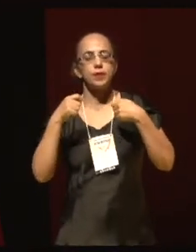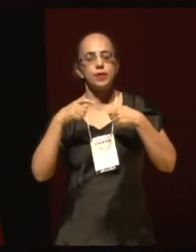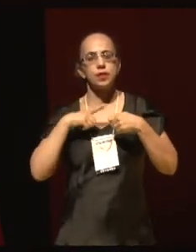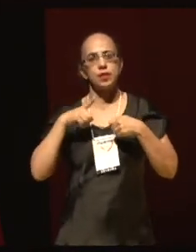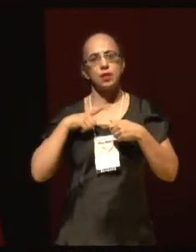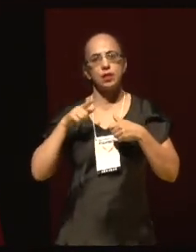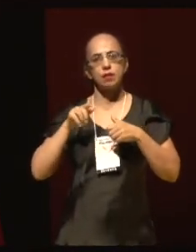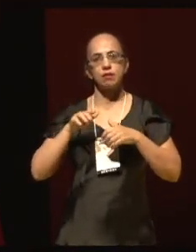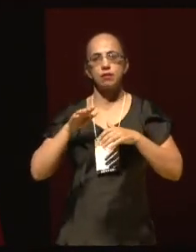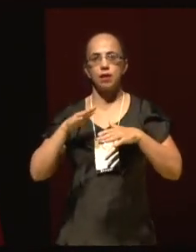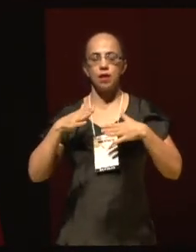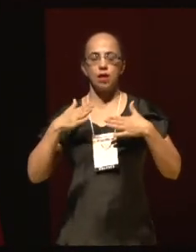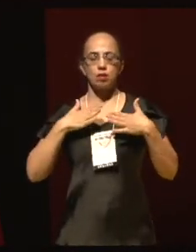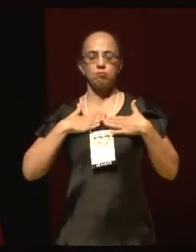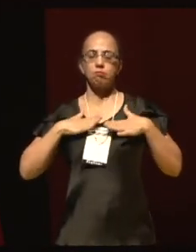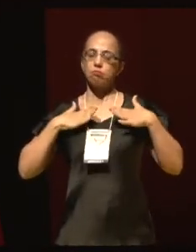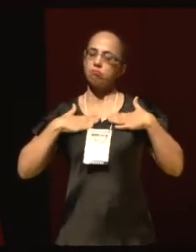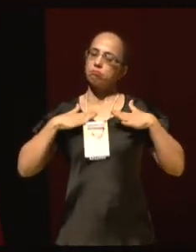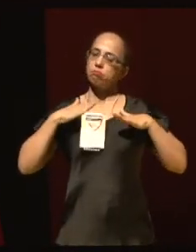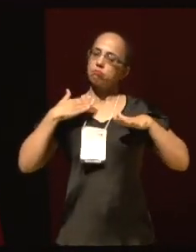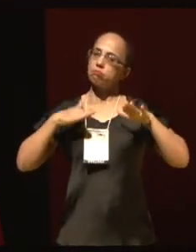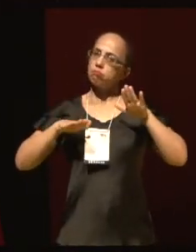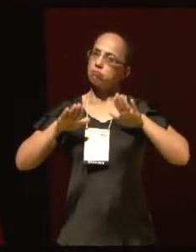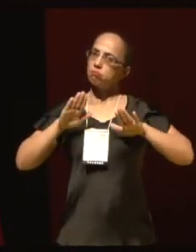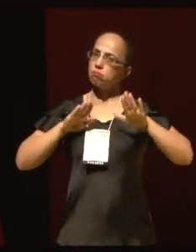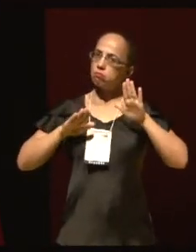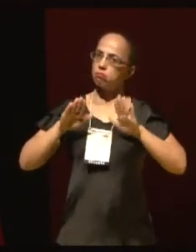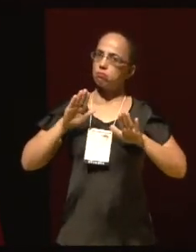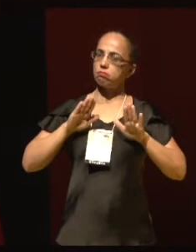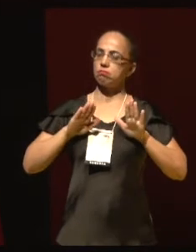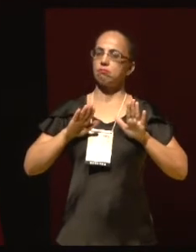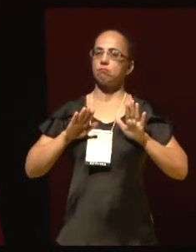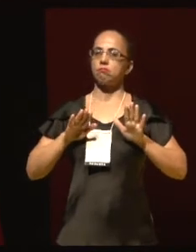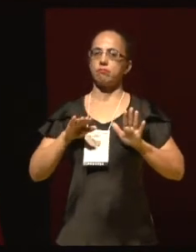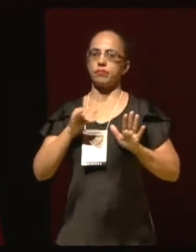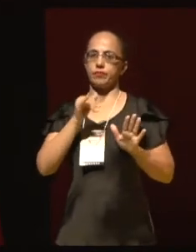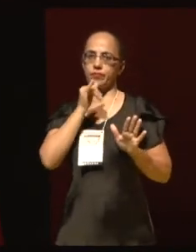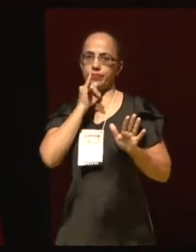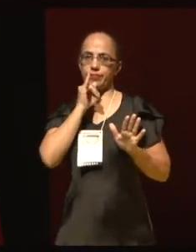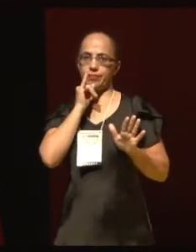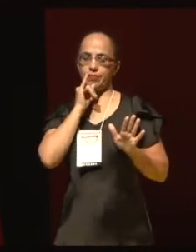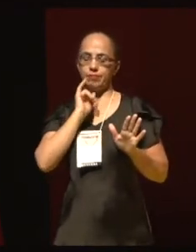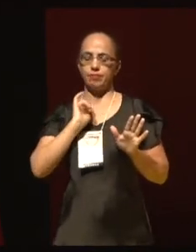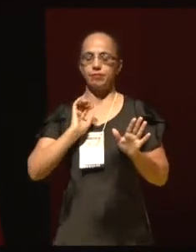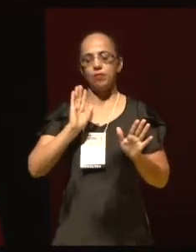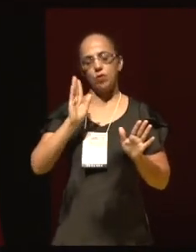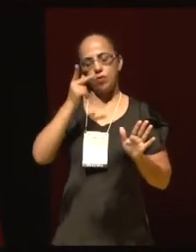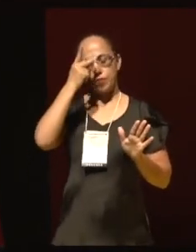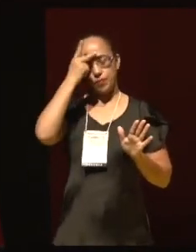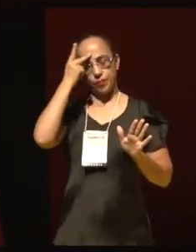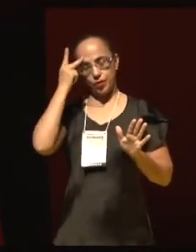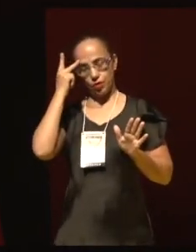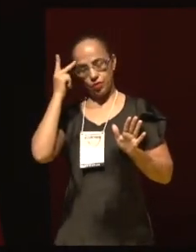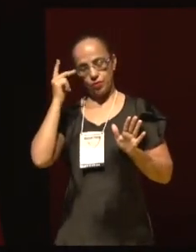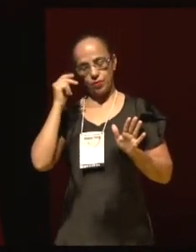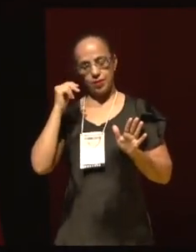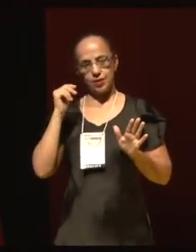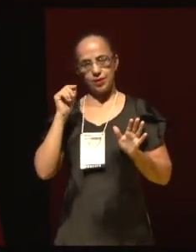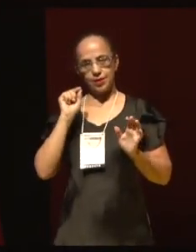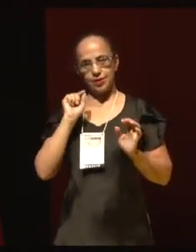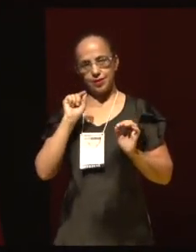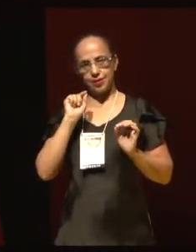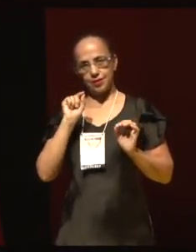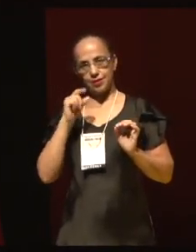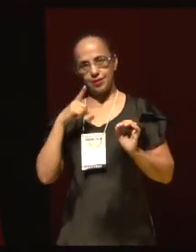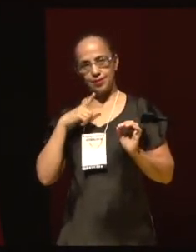aos evangelizadores e lhes dizem, criança com transtorno, distúrbio, vão e abraçam